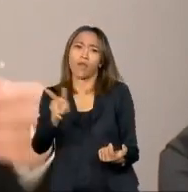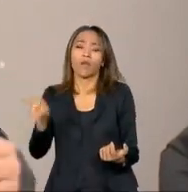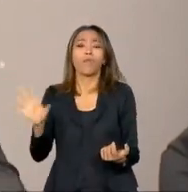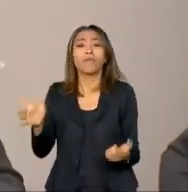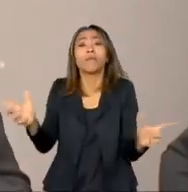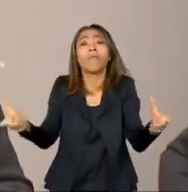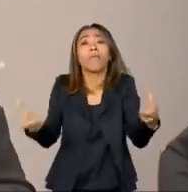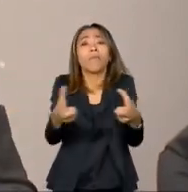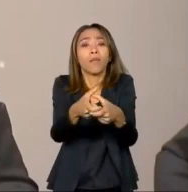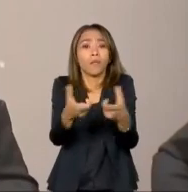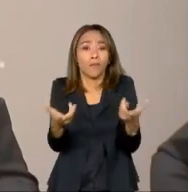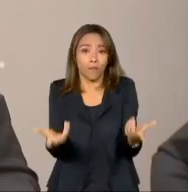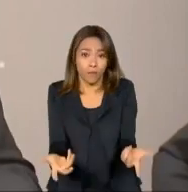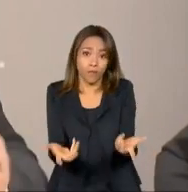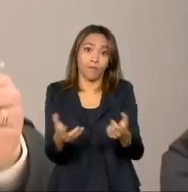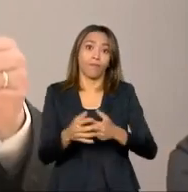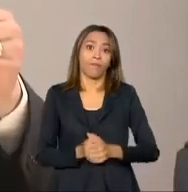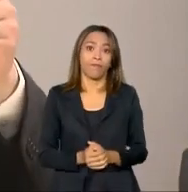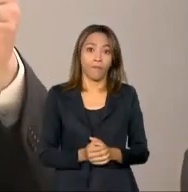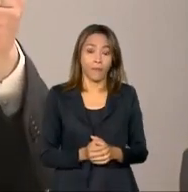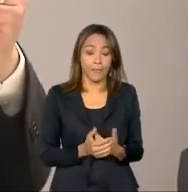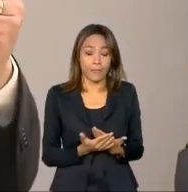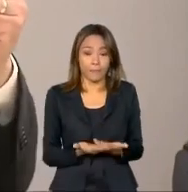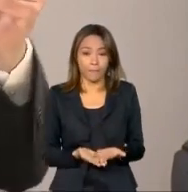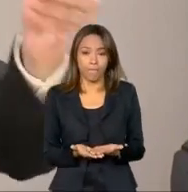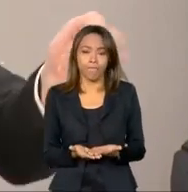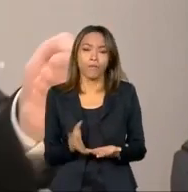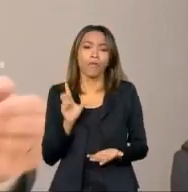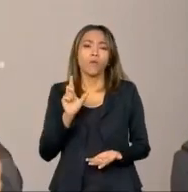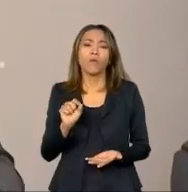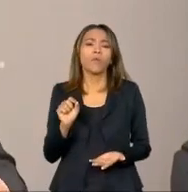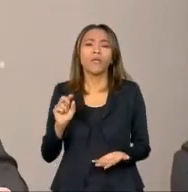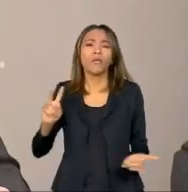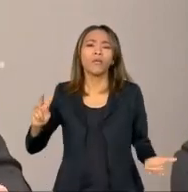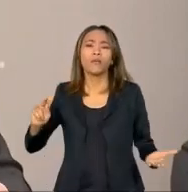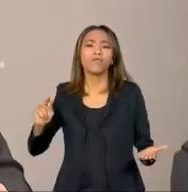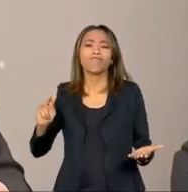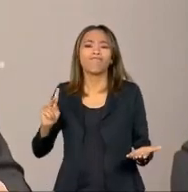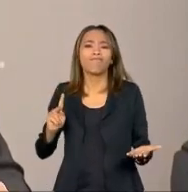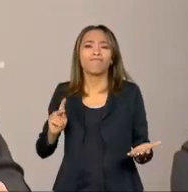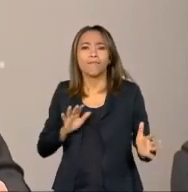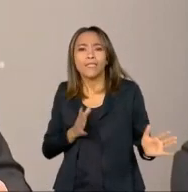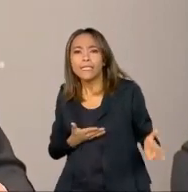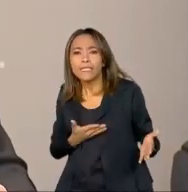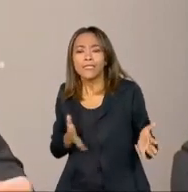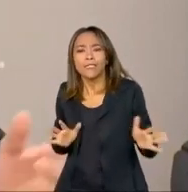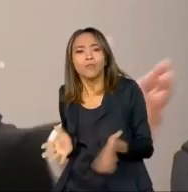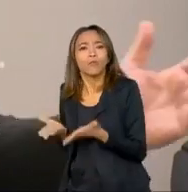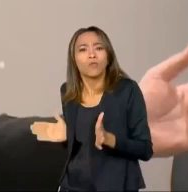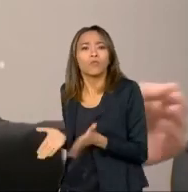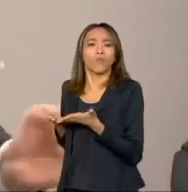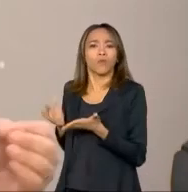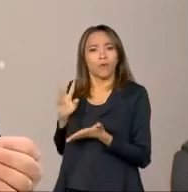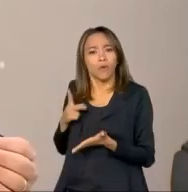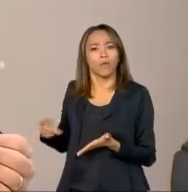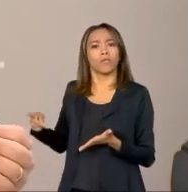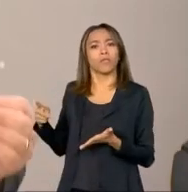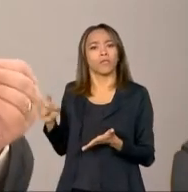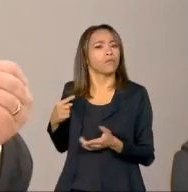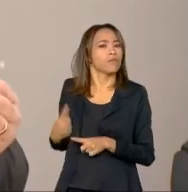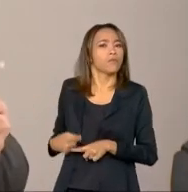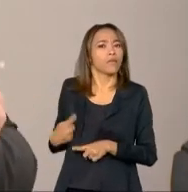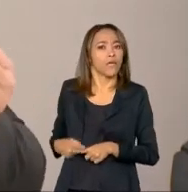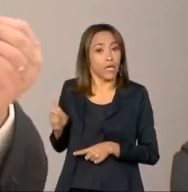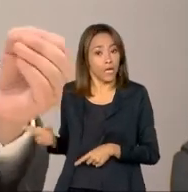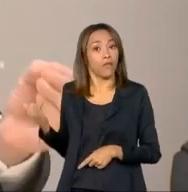em menor tamanho. E aí, o que é que provocou o presidente a essa decisão? Porque ele nos disse,